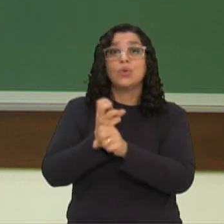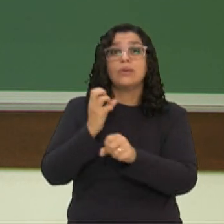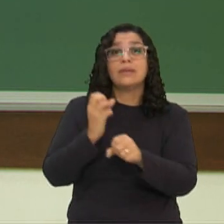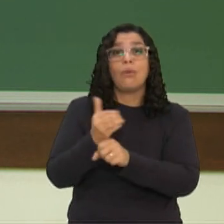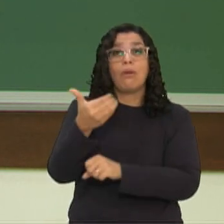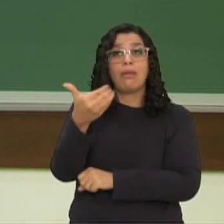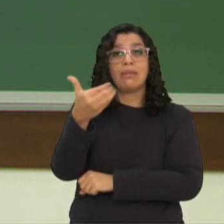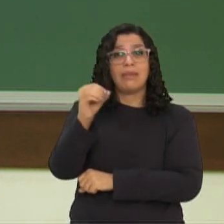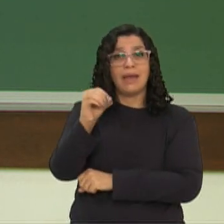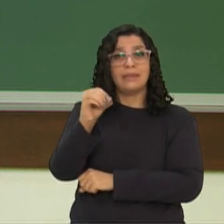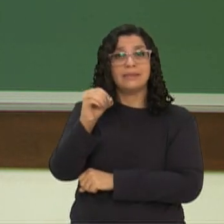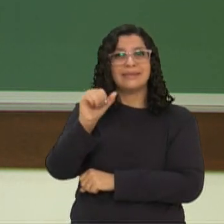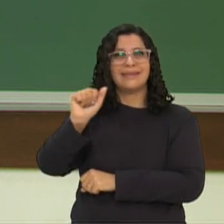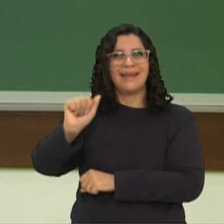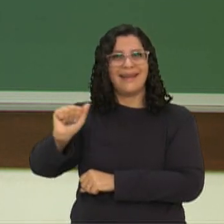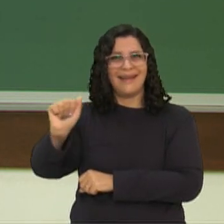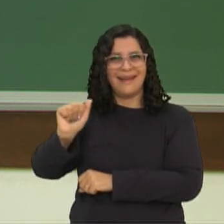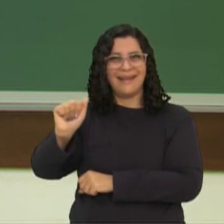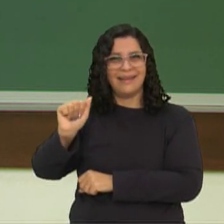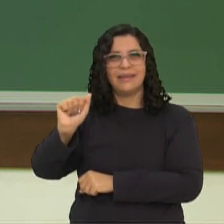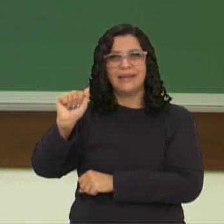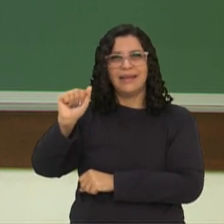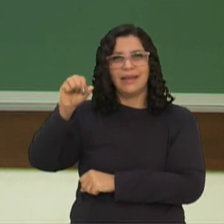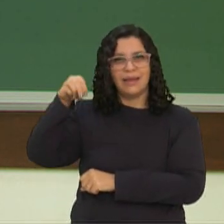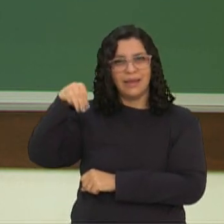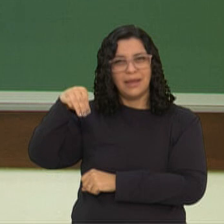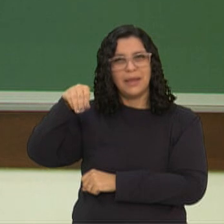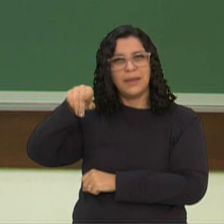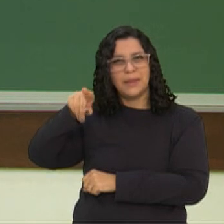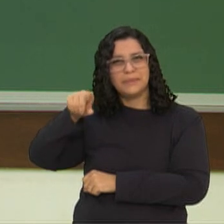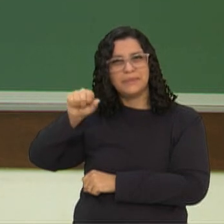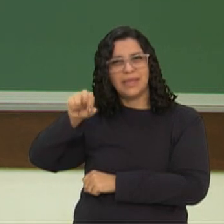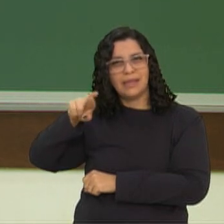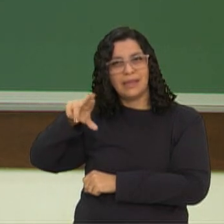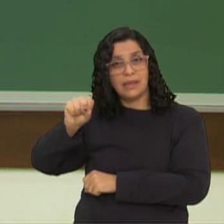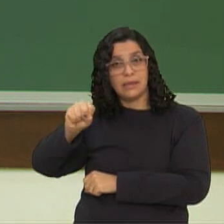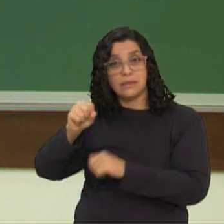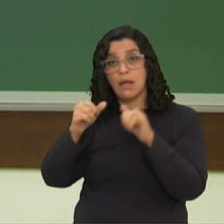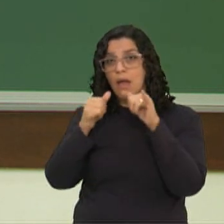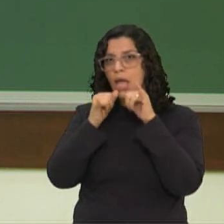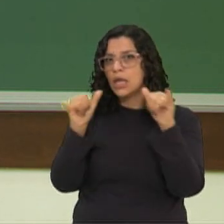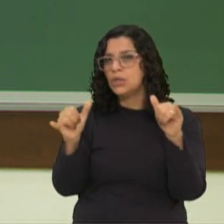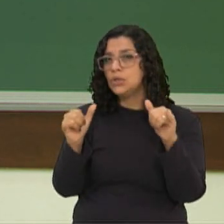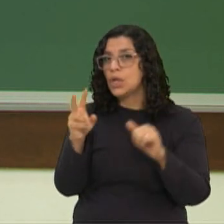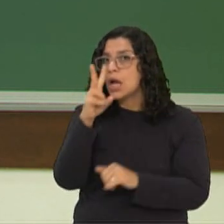amperes. 10 amperes é uma corrente muito alta para a